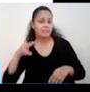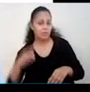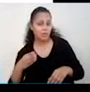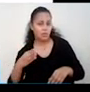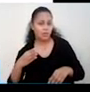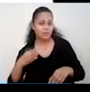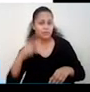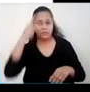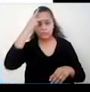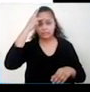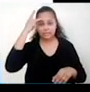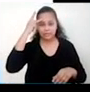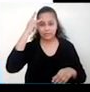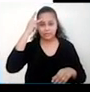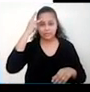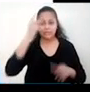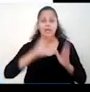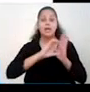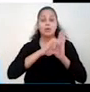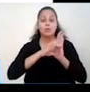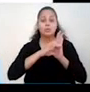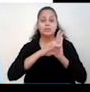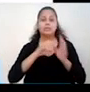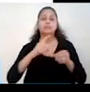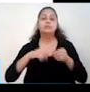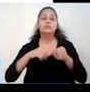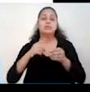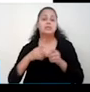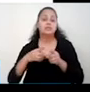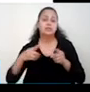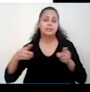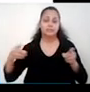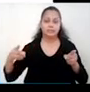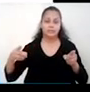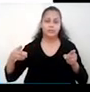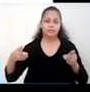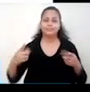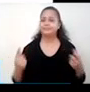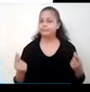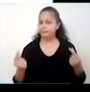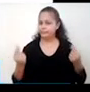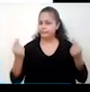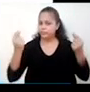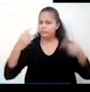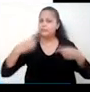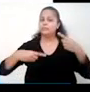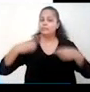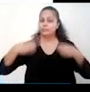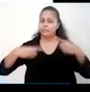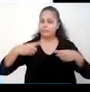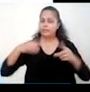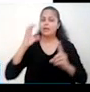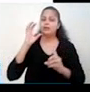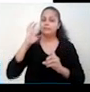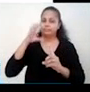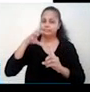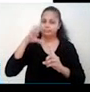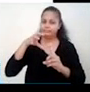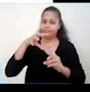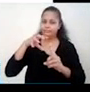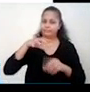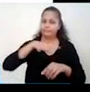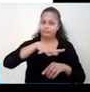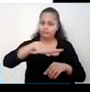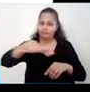de megacidade. E as cidades que concentram grande poder econômico e político, são capazes de exercer influência sobre uma